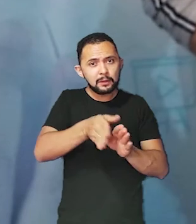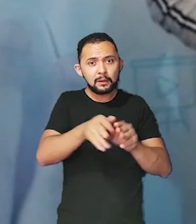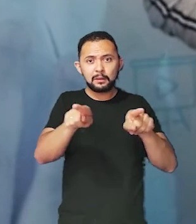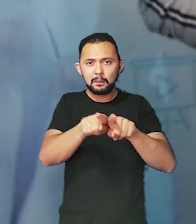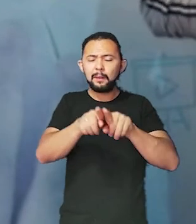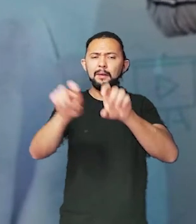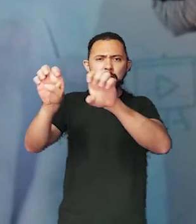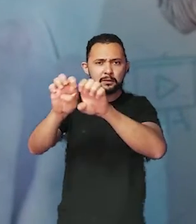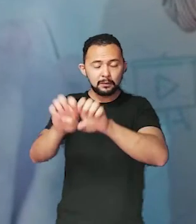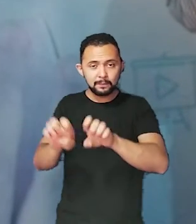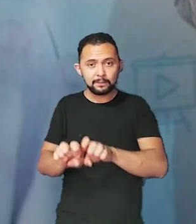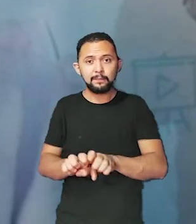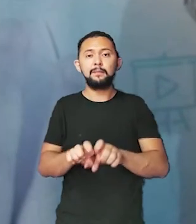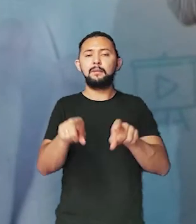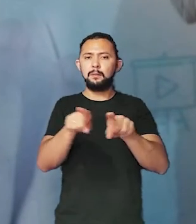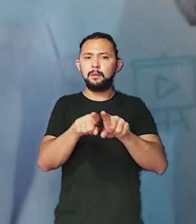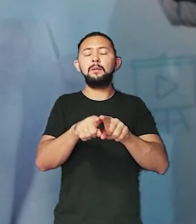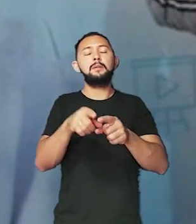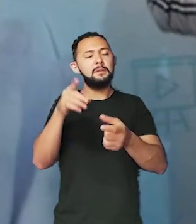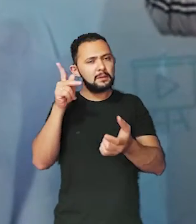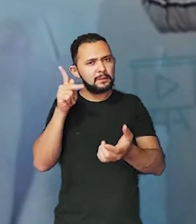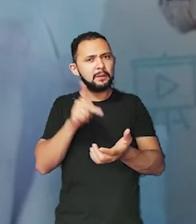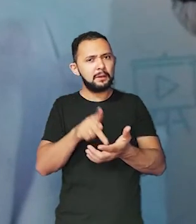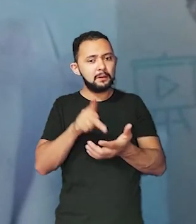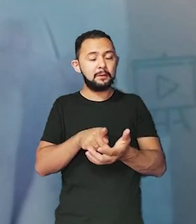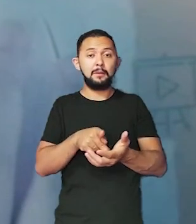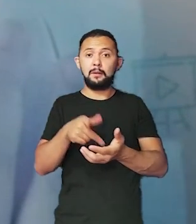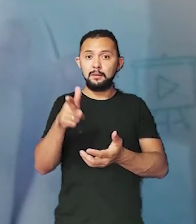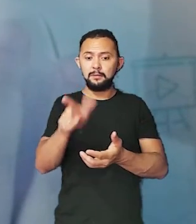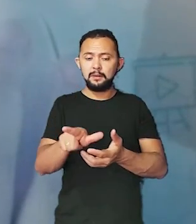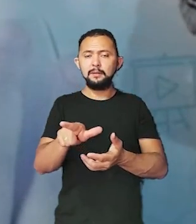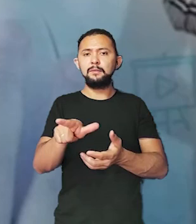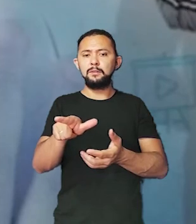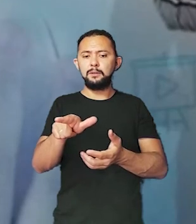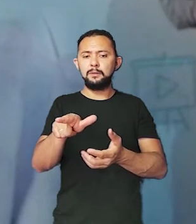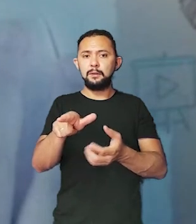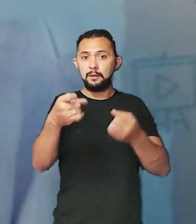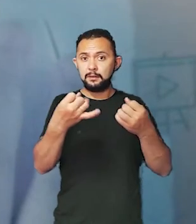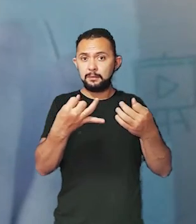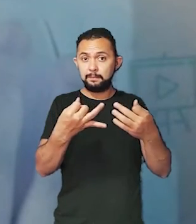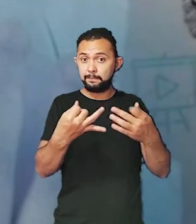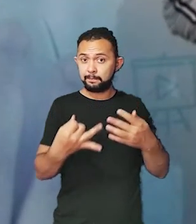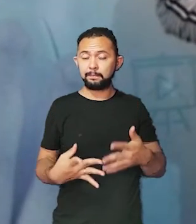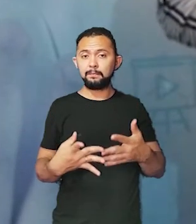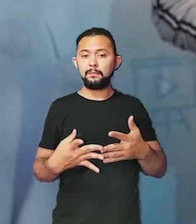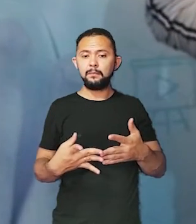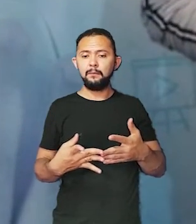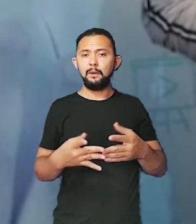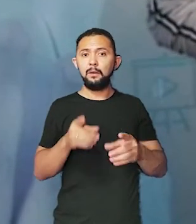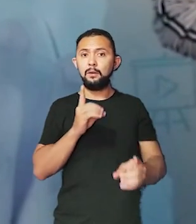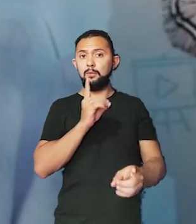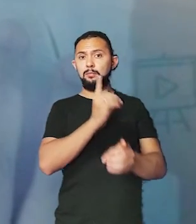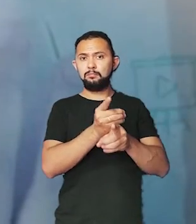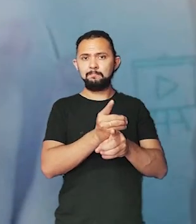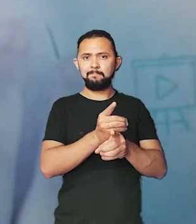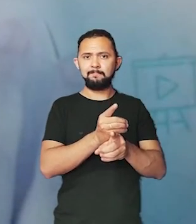vamos revisá-lo ainda, né? Se você teve ainda dificuldades, a gente vai revisar este assunto, a gente vai ter mais encontros sobre este